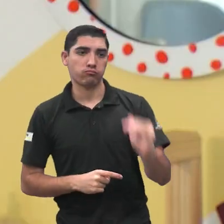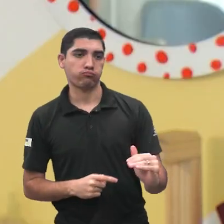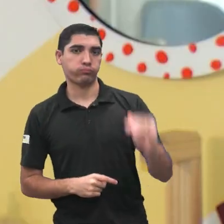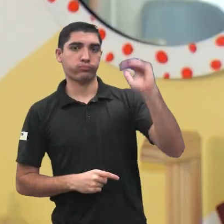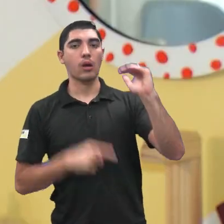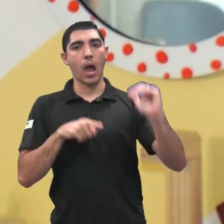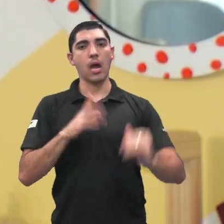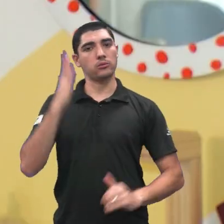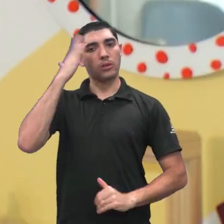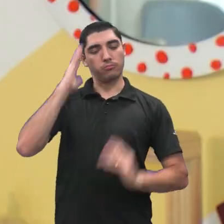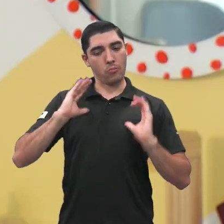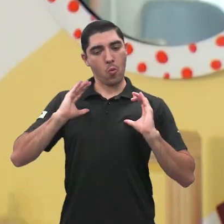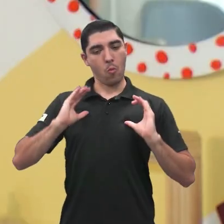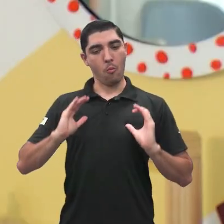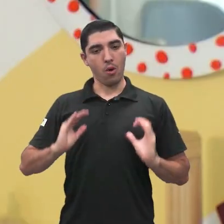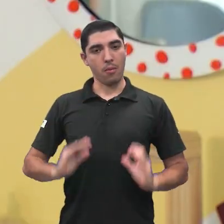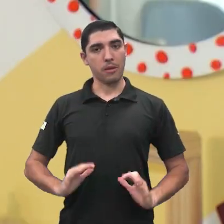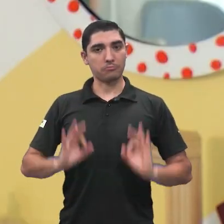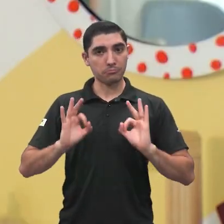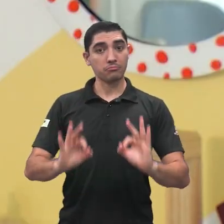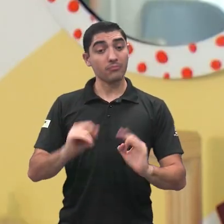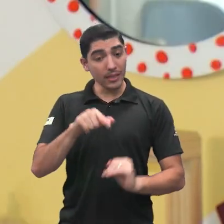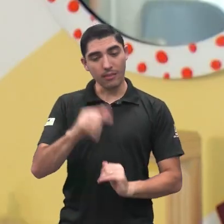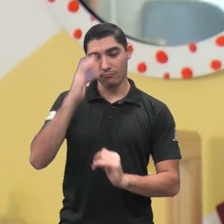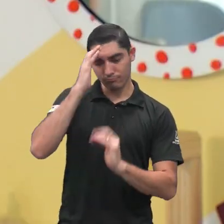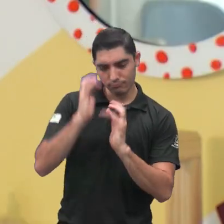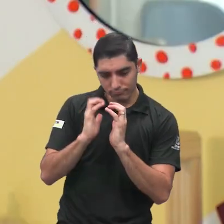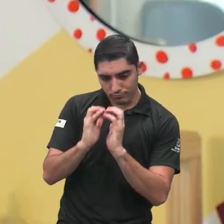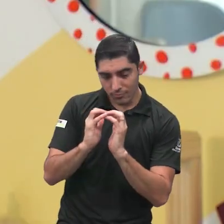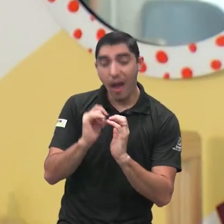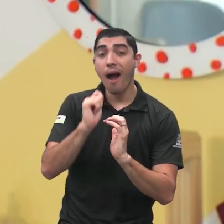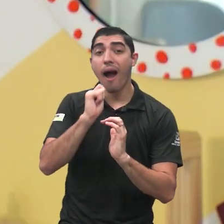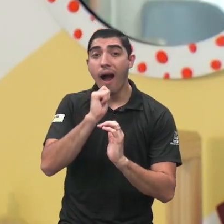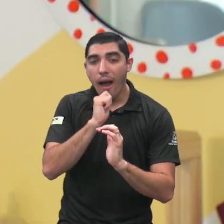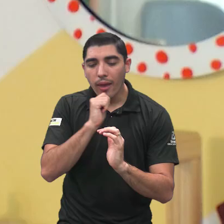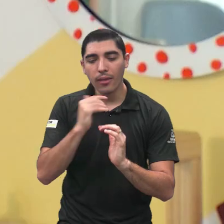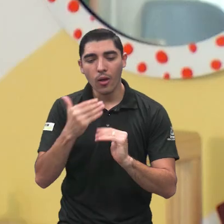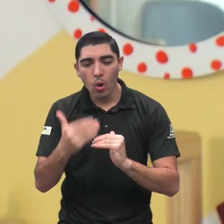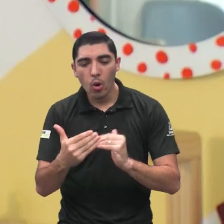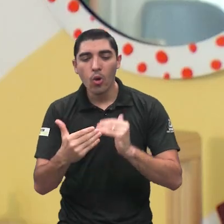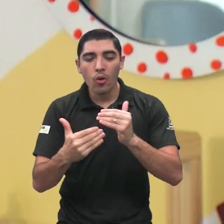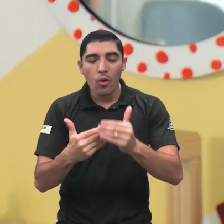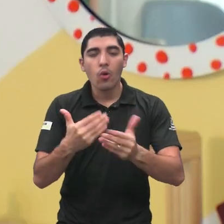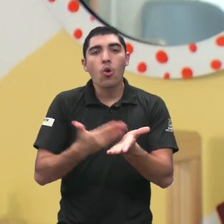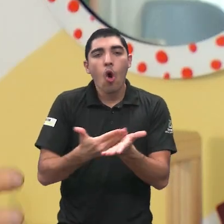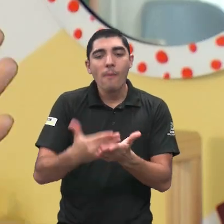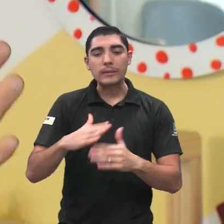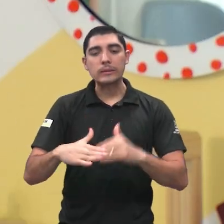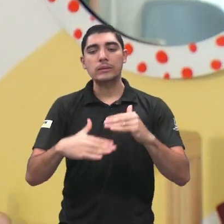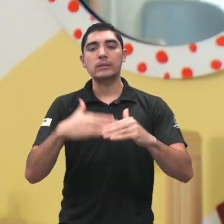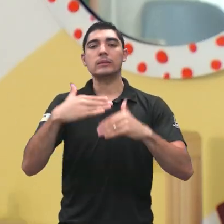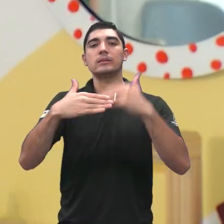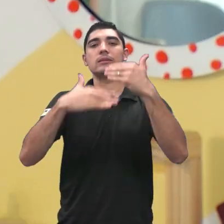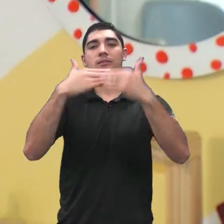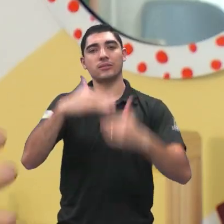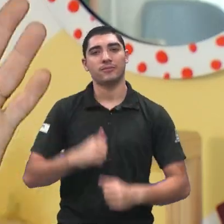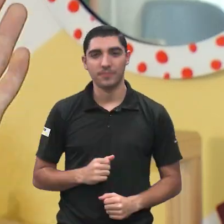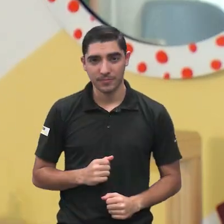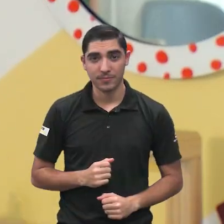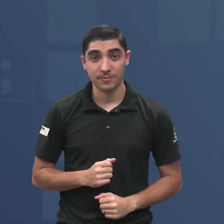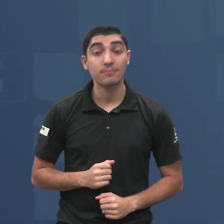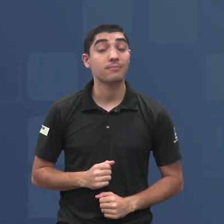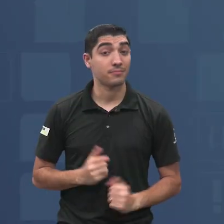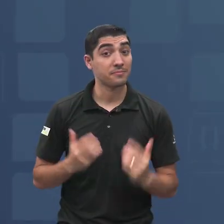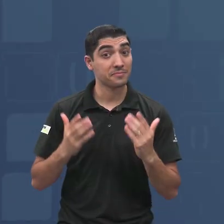frente, sabe? Onde o cérebro dele ainda está começando a mastigar um pouquinho de informação que vai ficar no HD dele para